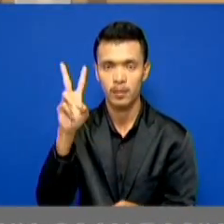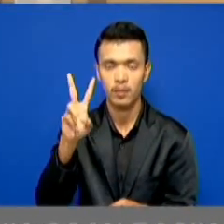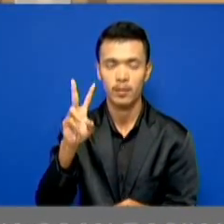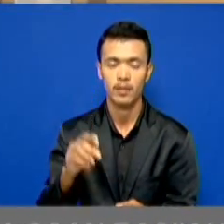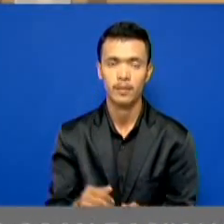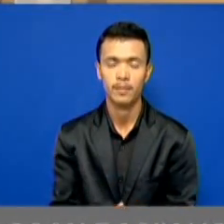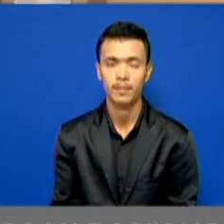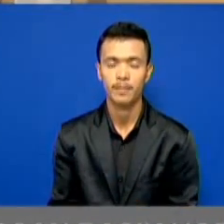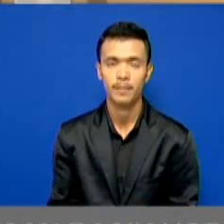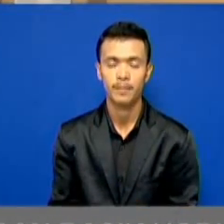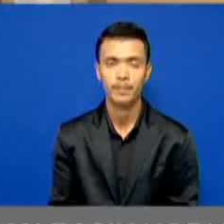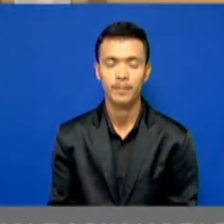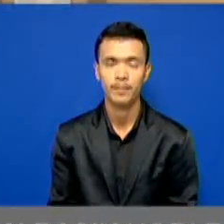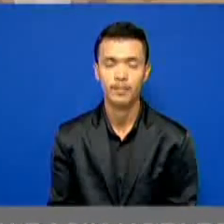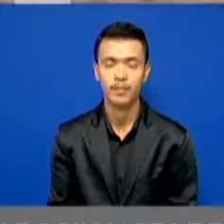Recendroa.